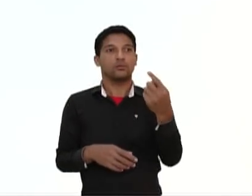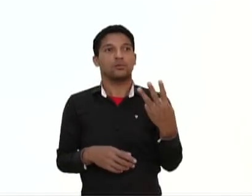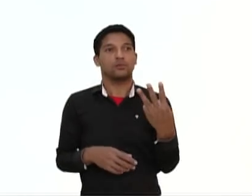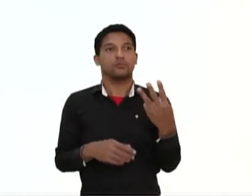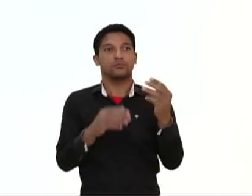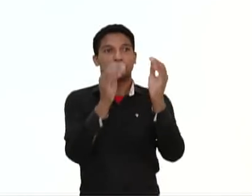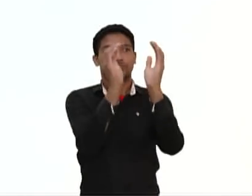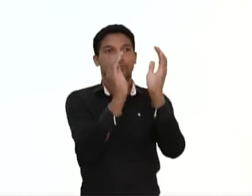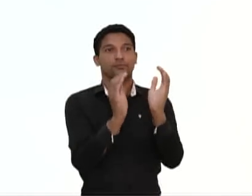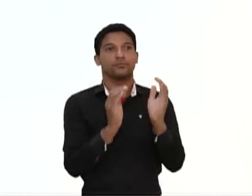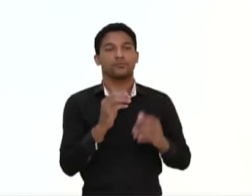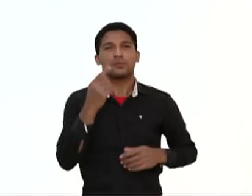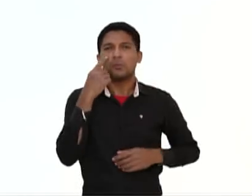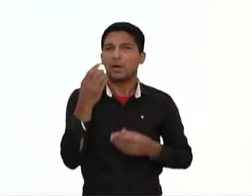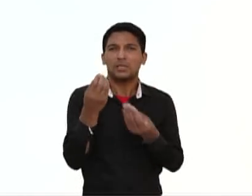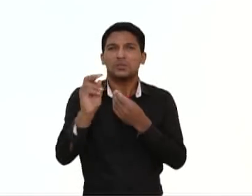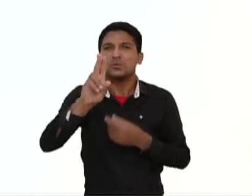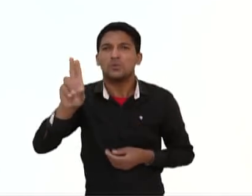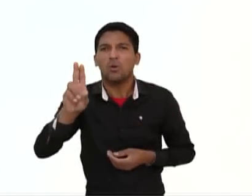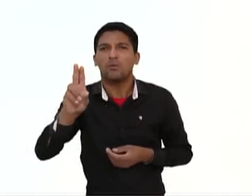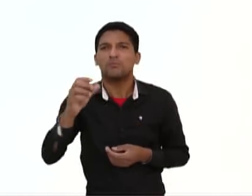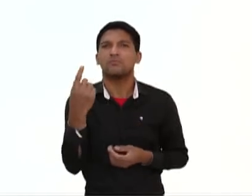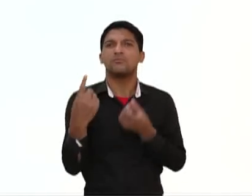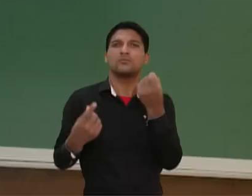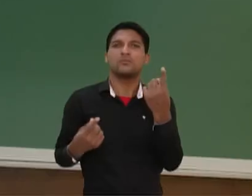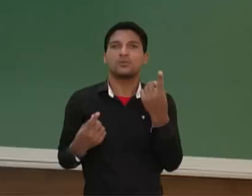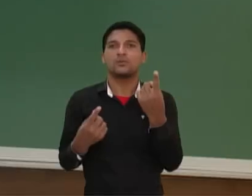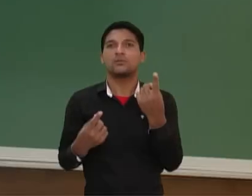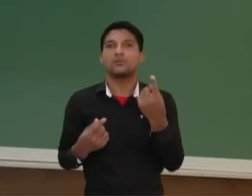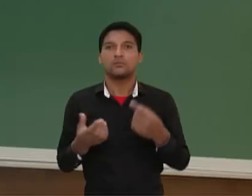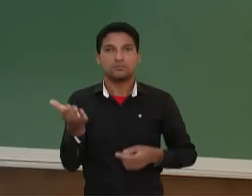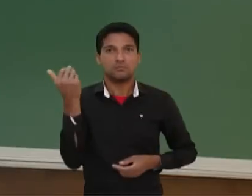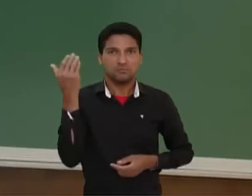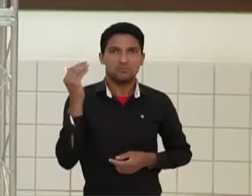importante é o seguinte, de onde saem esses nomes? Esses nomes já apareceram outras vezes.